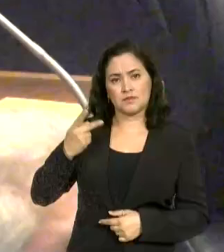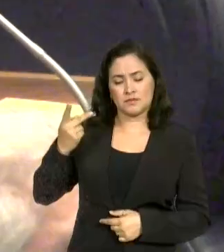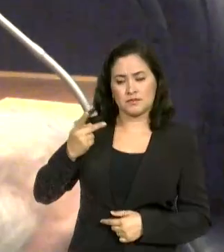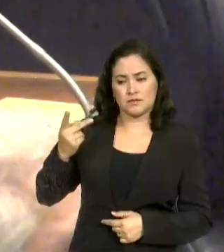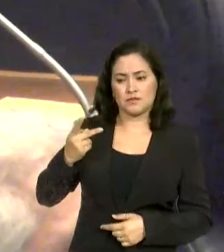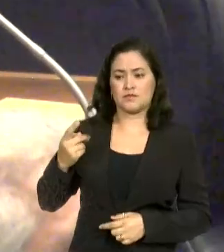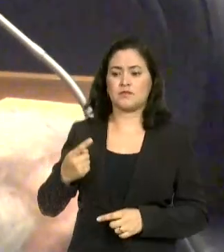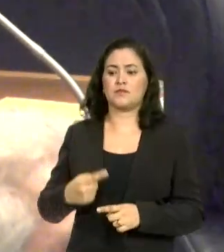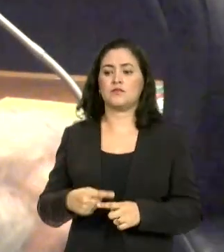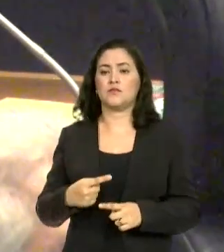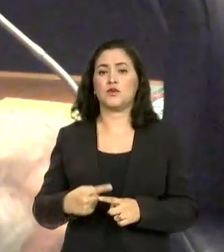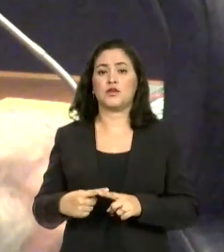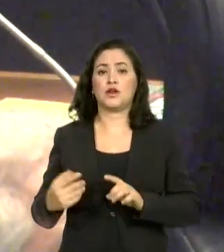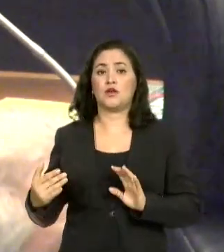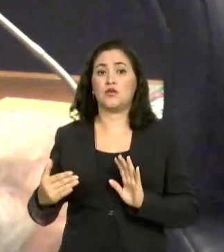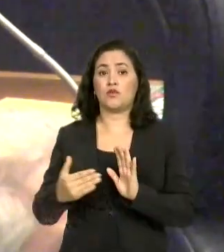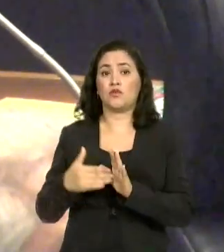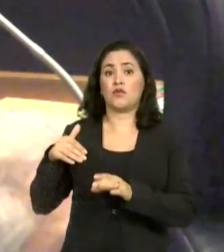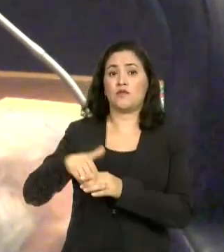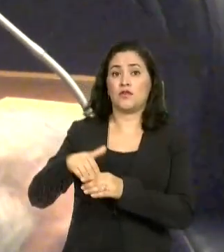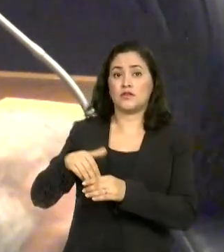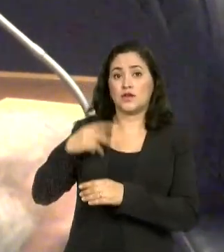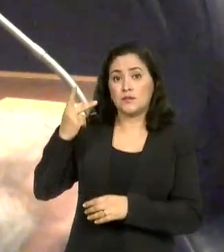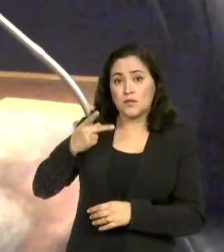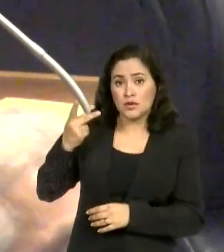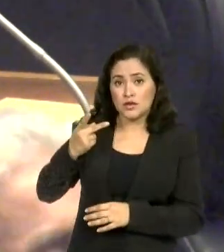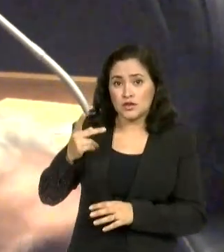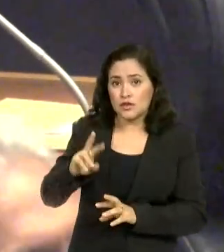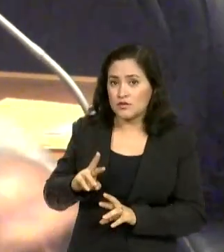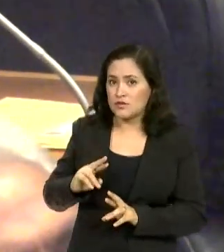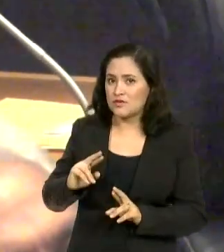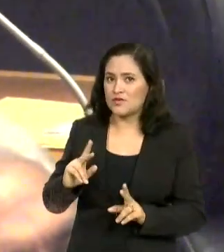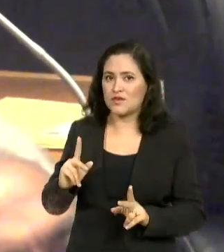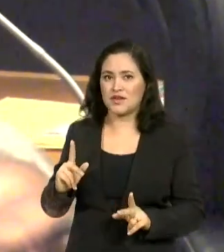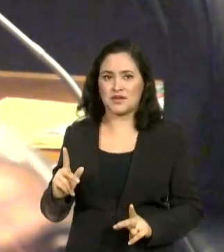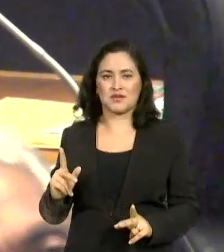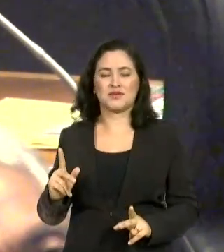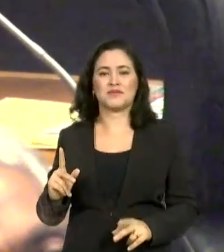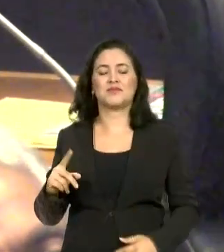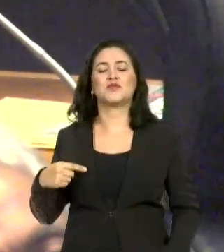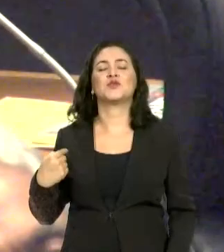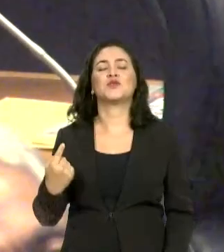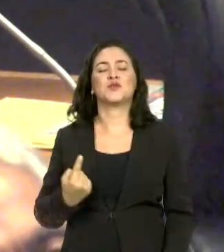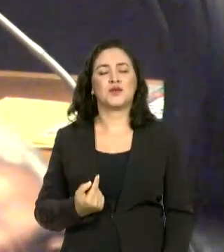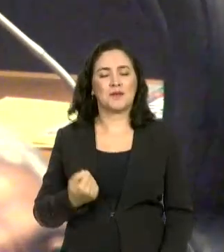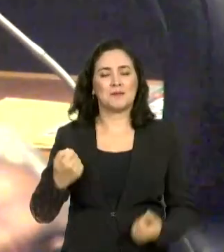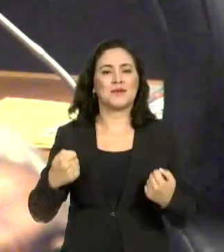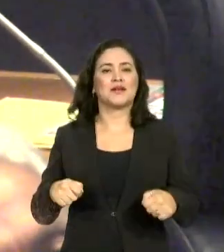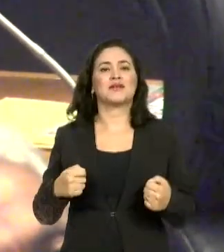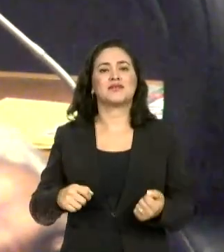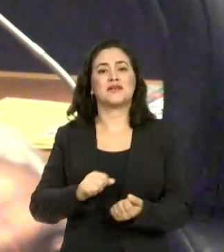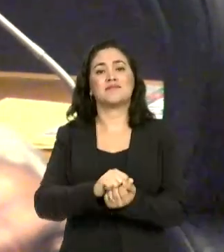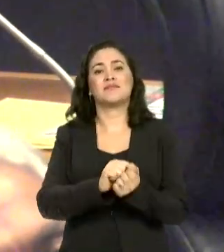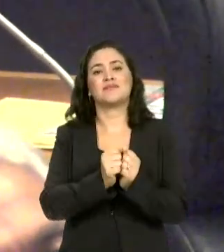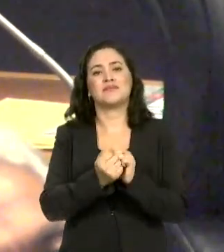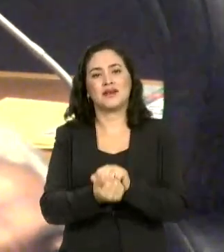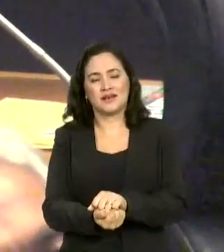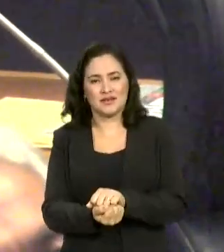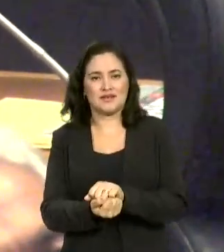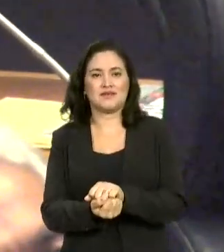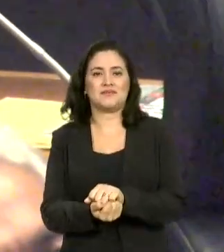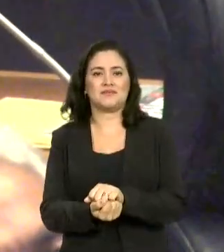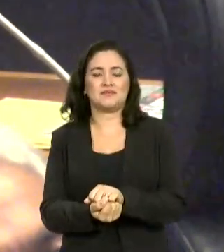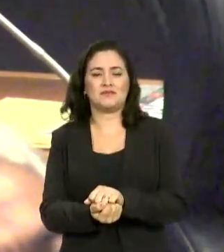foi uma política atípica, foi diferente, né? E nós temos que nos adaptar ao meio. Houve